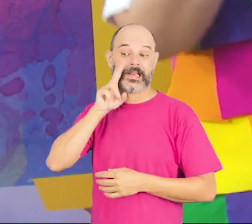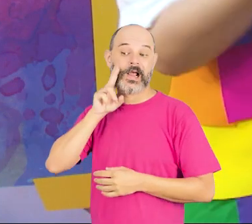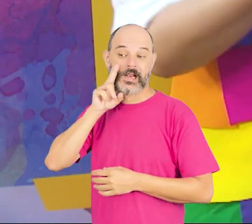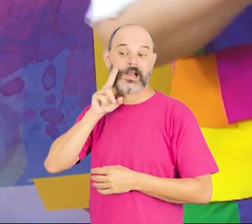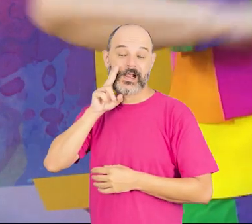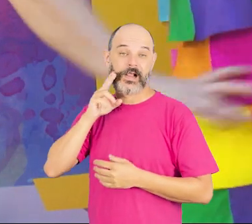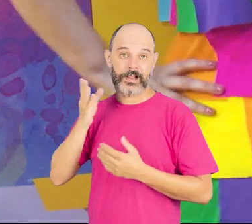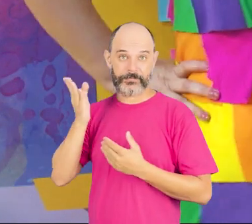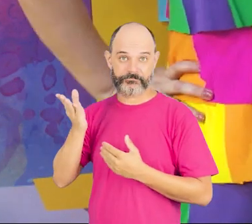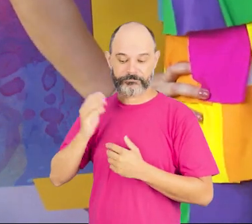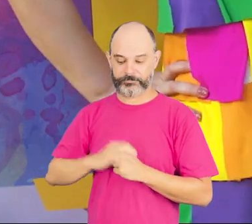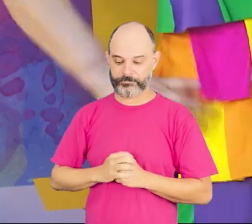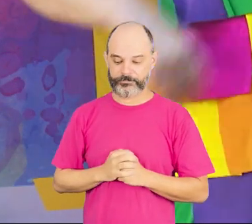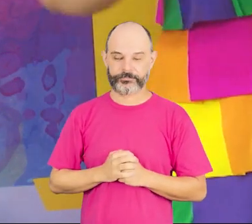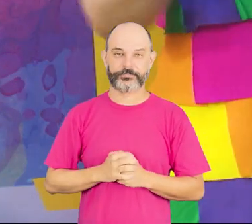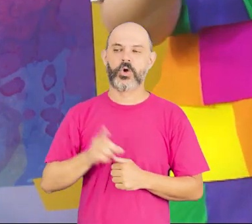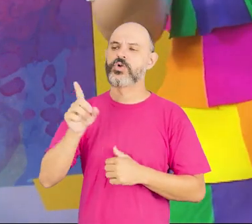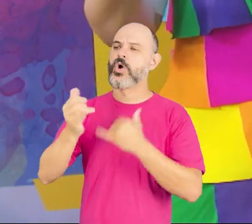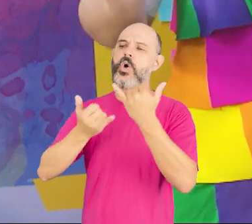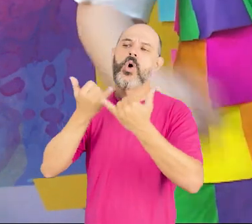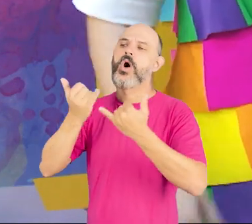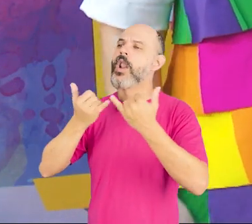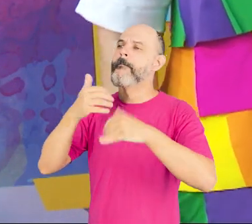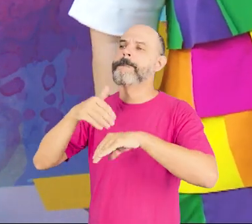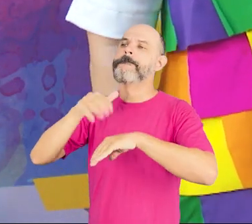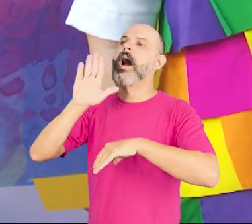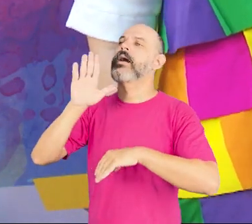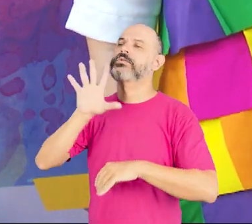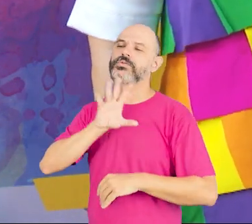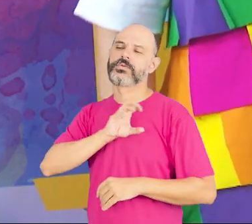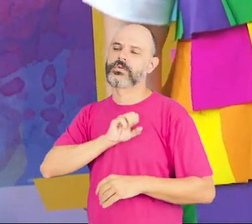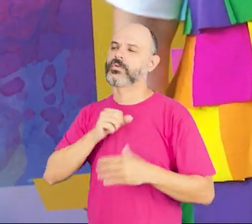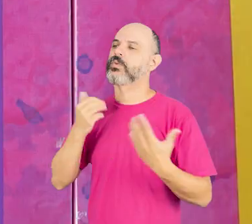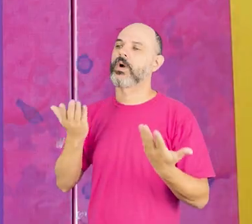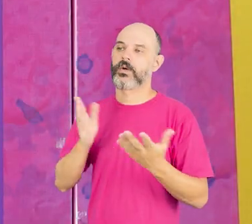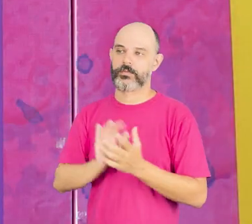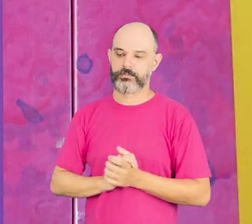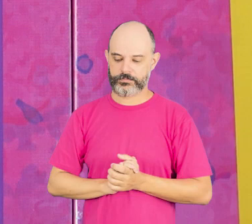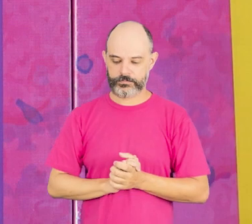a Dadá. Dadá, qual é o teu jogo favorito?